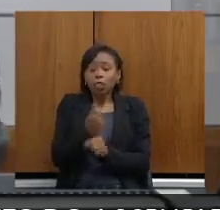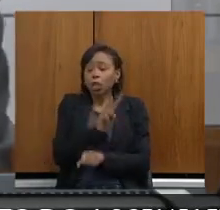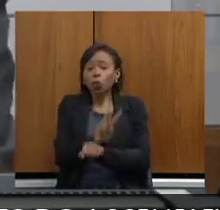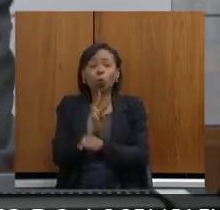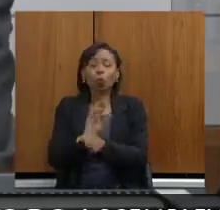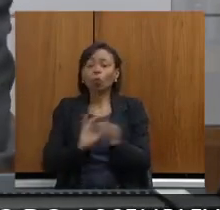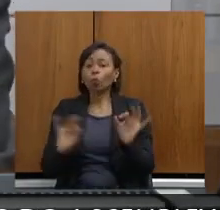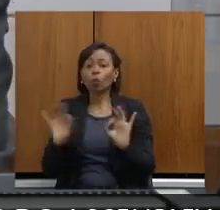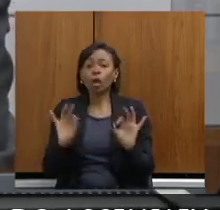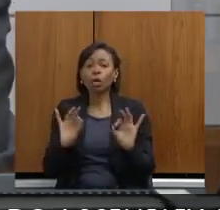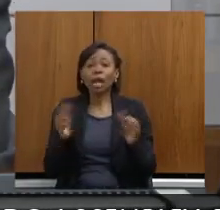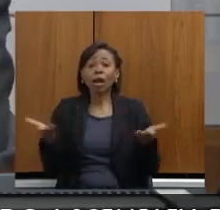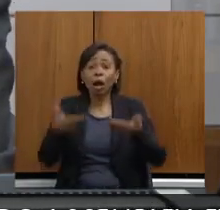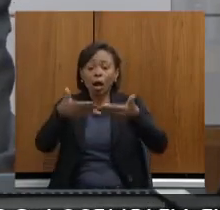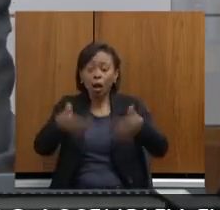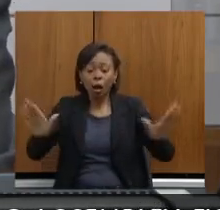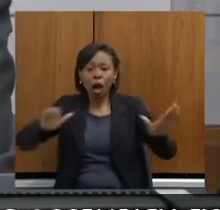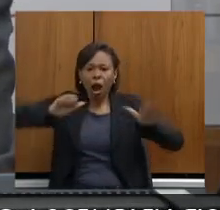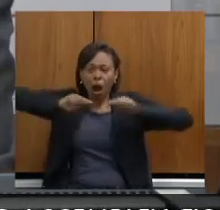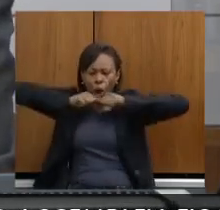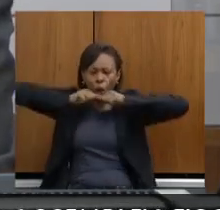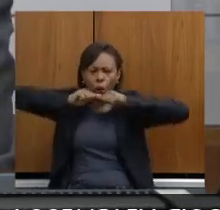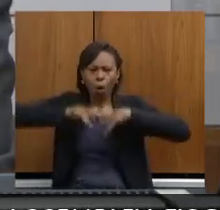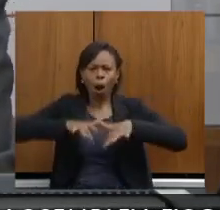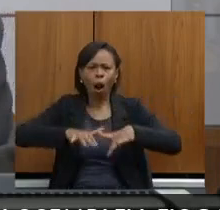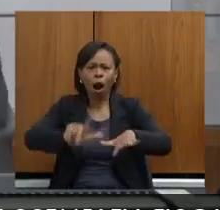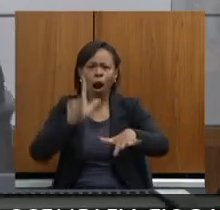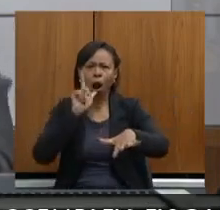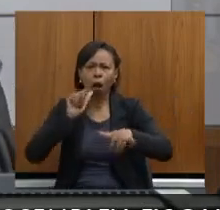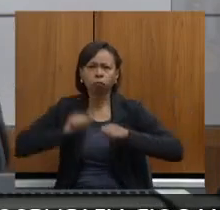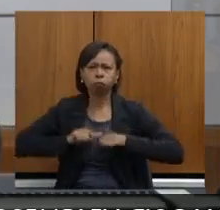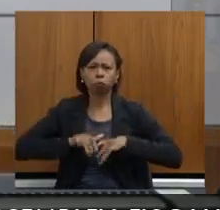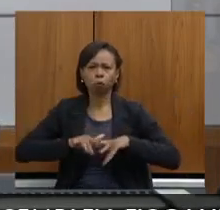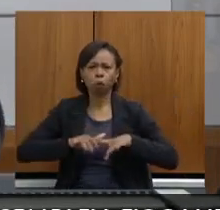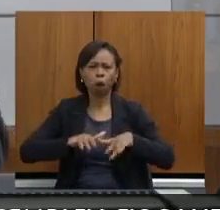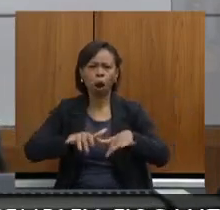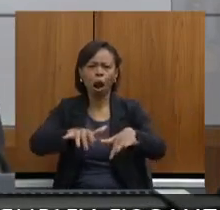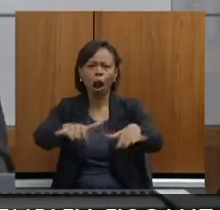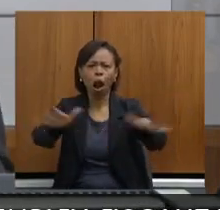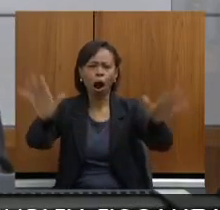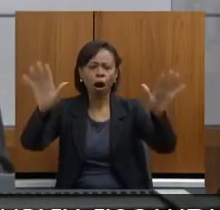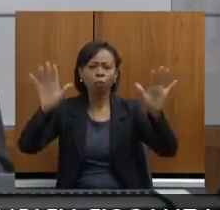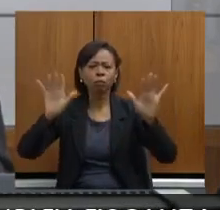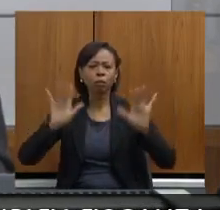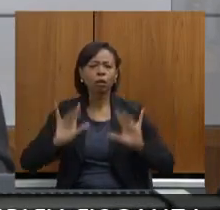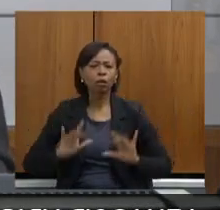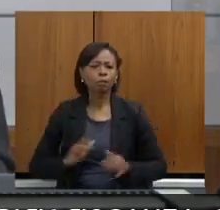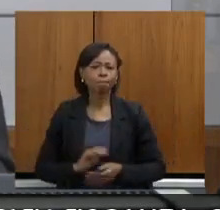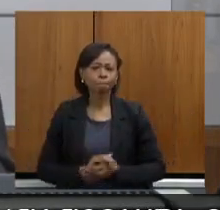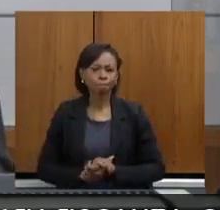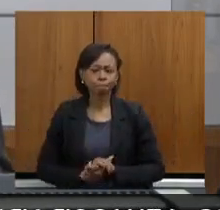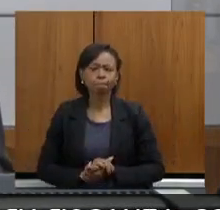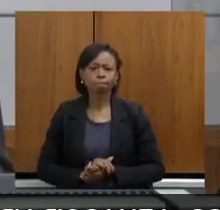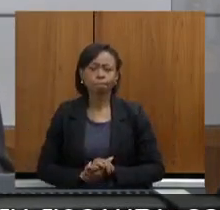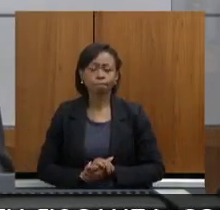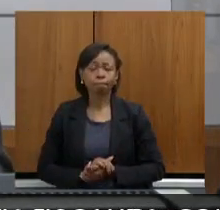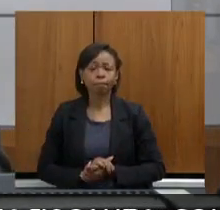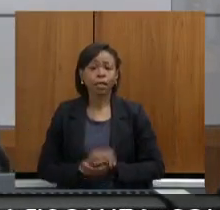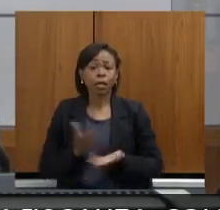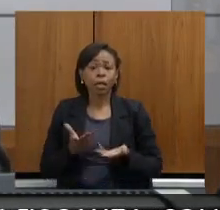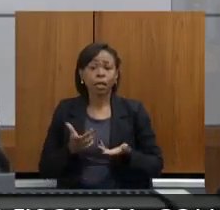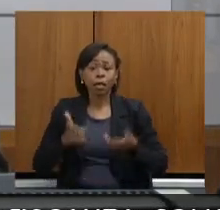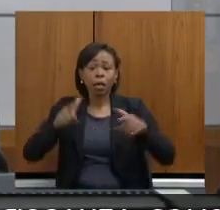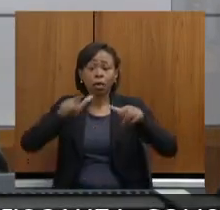do Gol as águas todas para fora dentro da vertente mandou embora aquela água toda o e